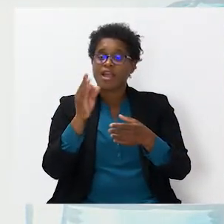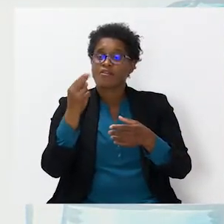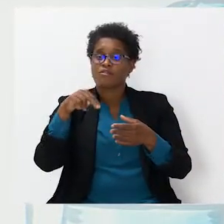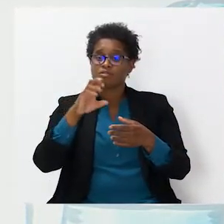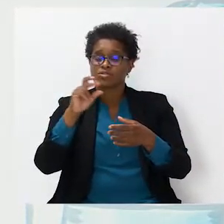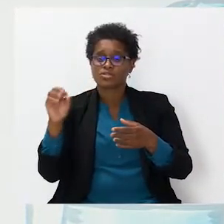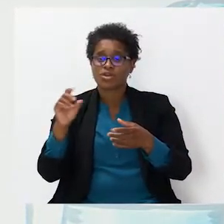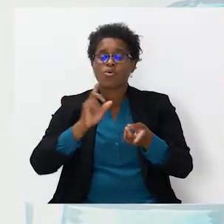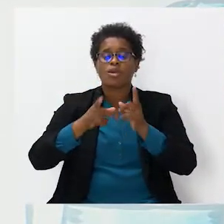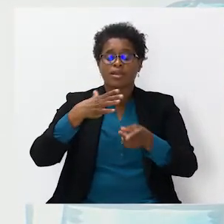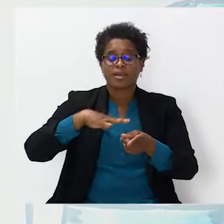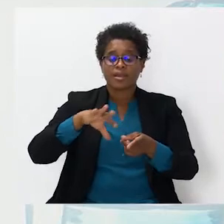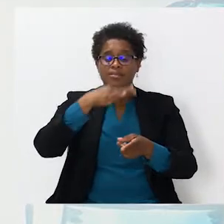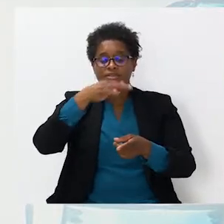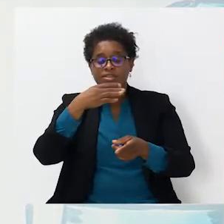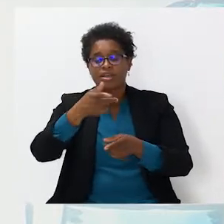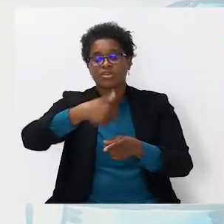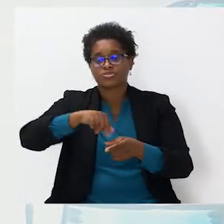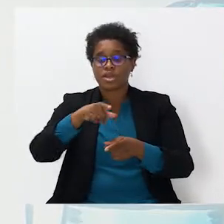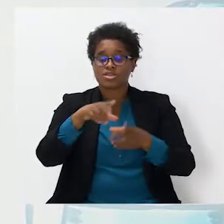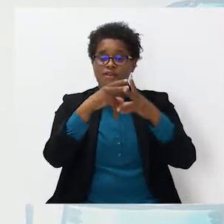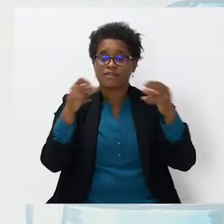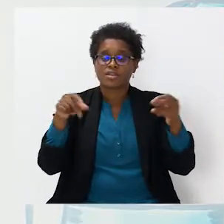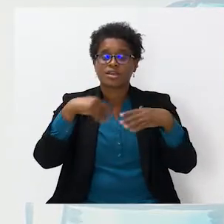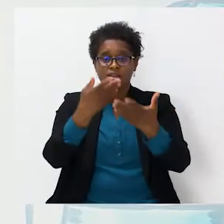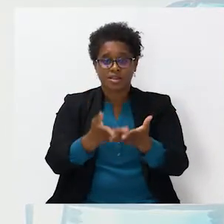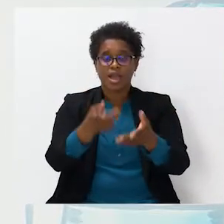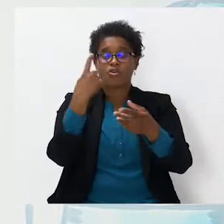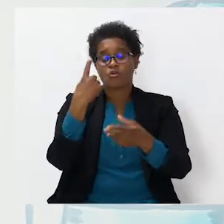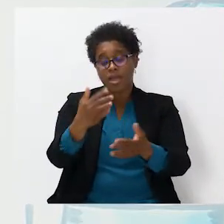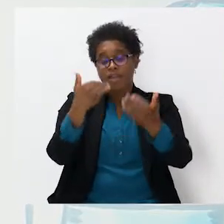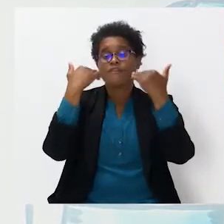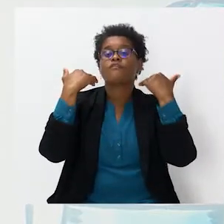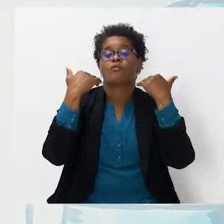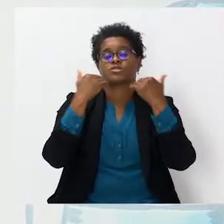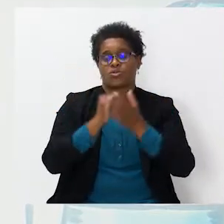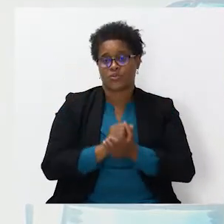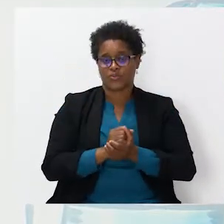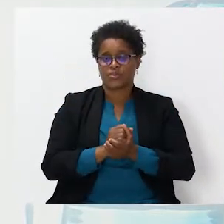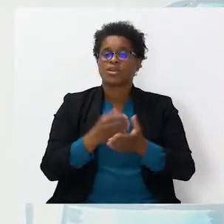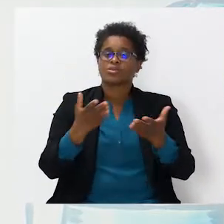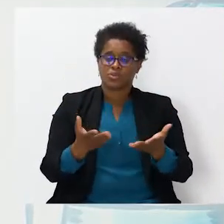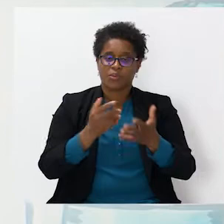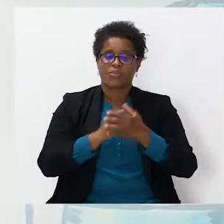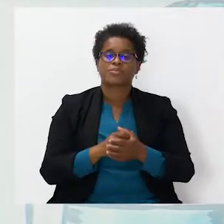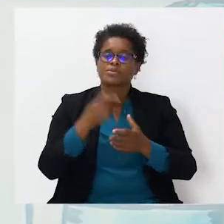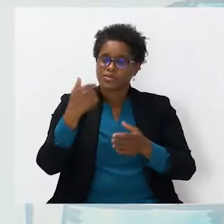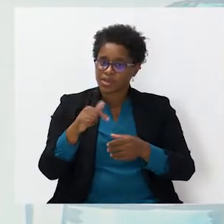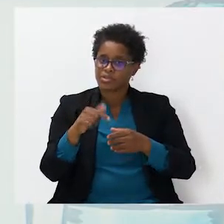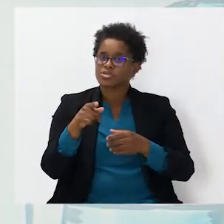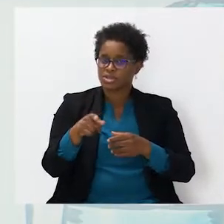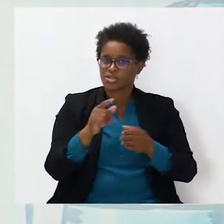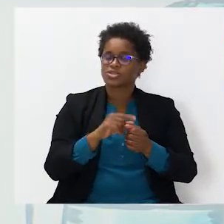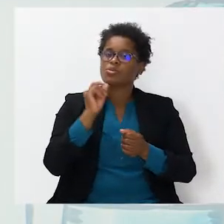quê? O que é que quer nos dizer? Esta frase está a nos dar uma informação. Por isso, temos